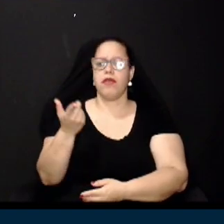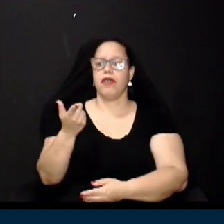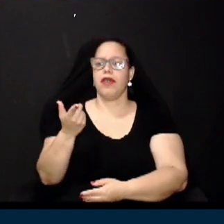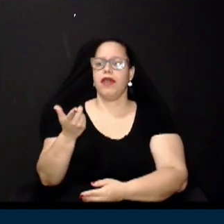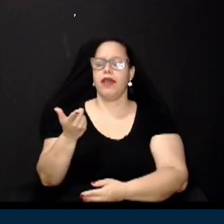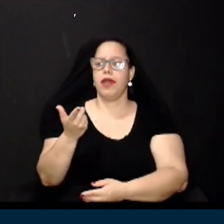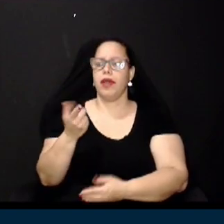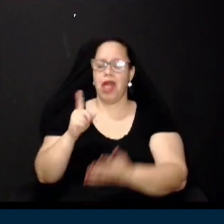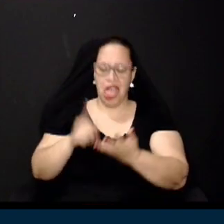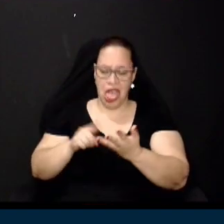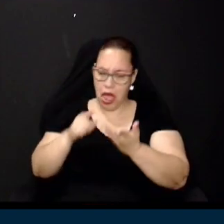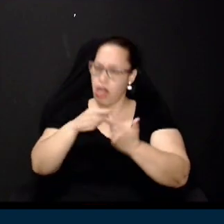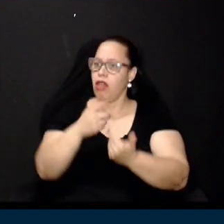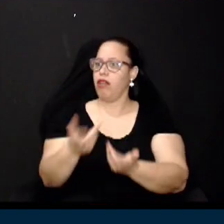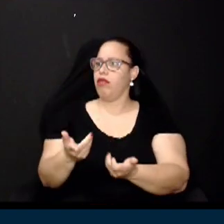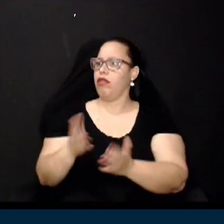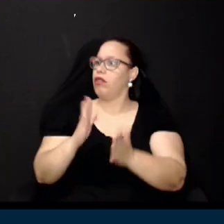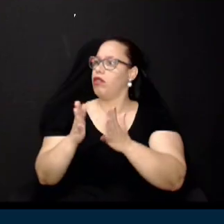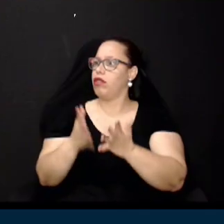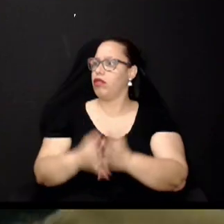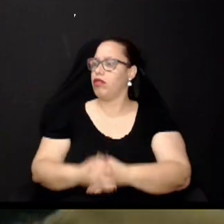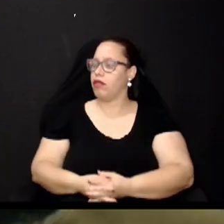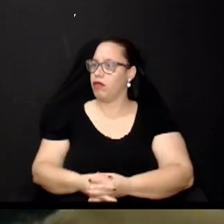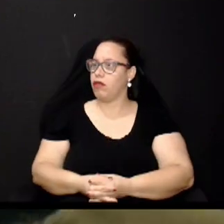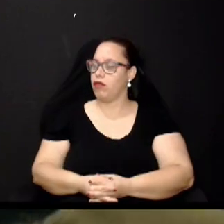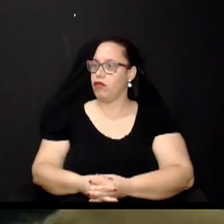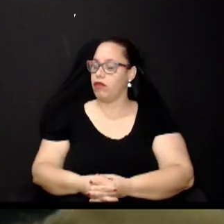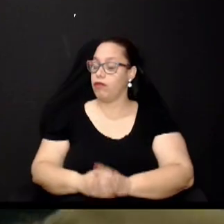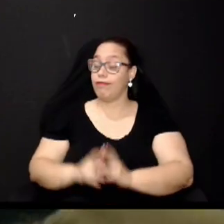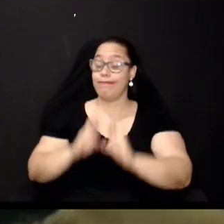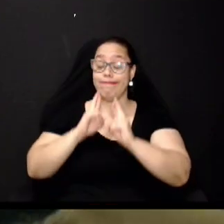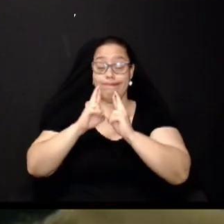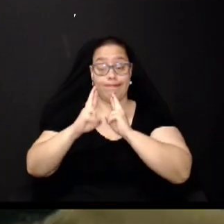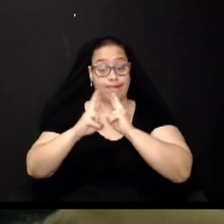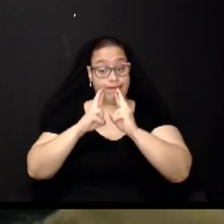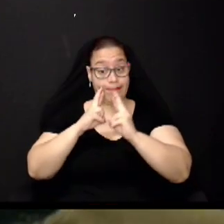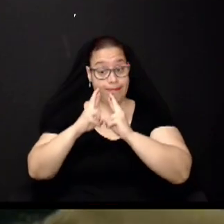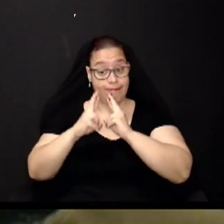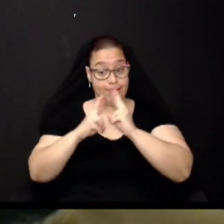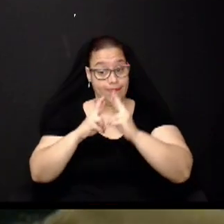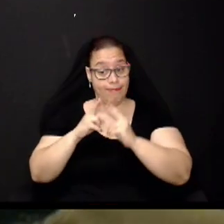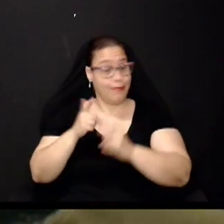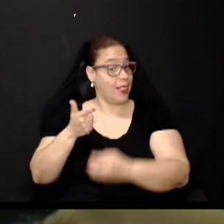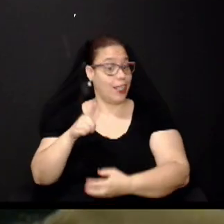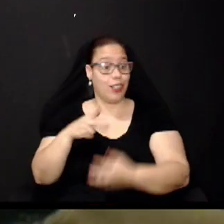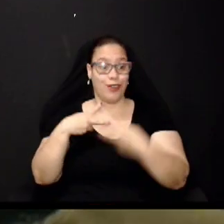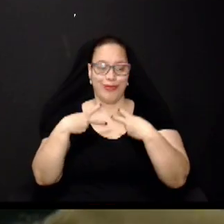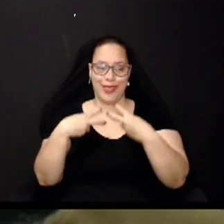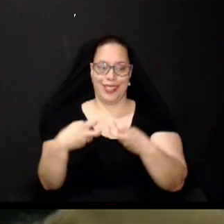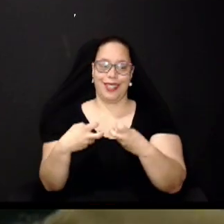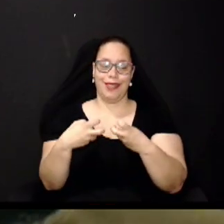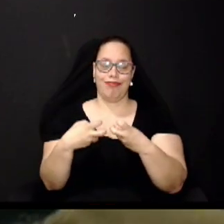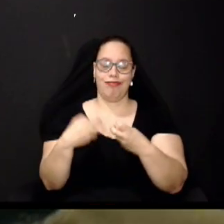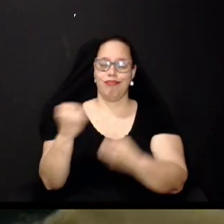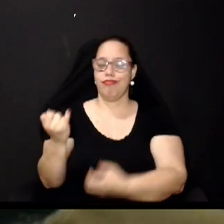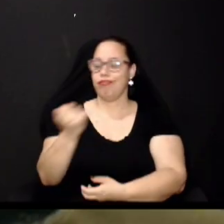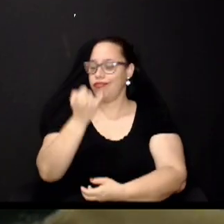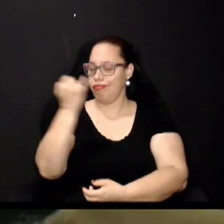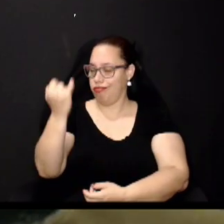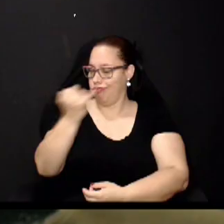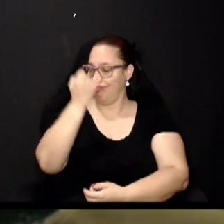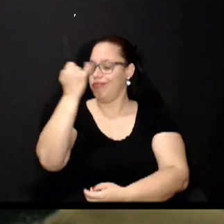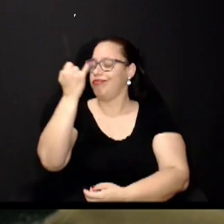feitas durante esse relacionamento e que às vezes a gente não está atenta. Então é importante a gente pegar todo